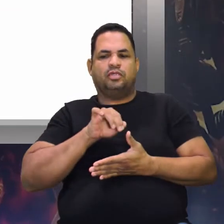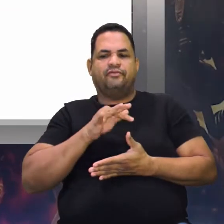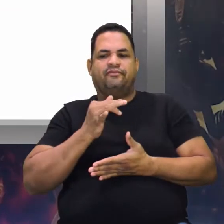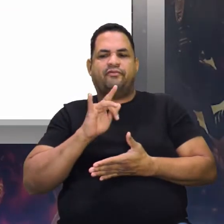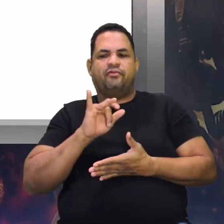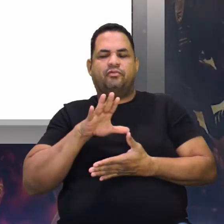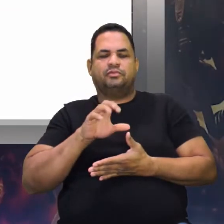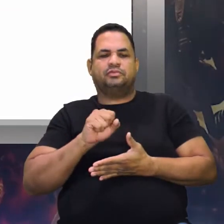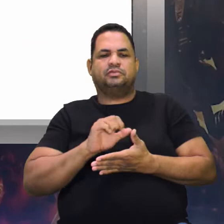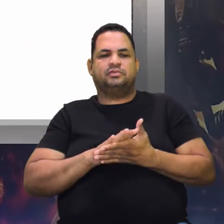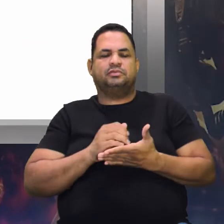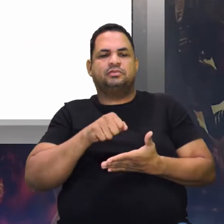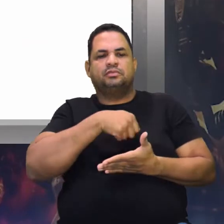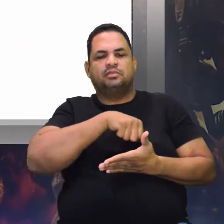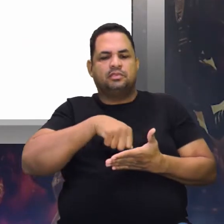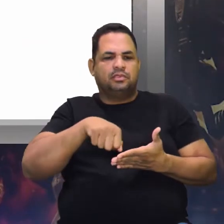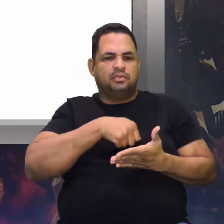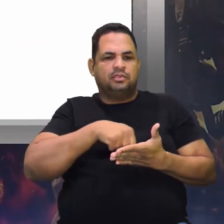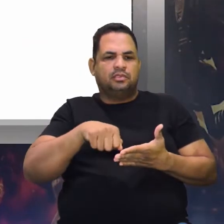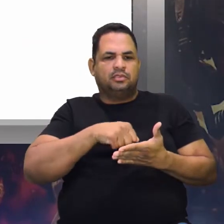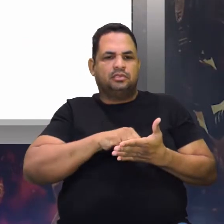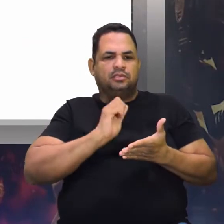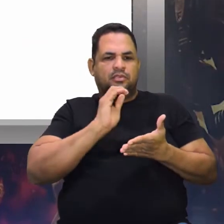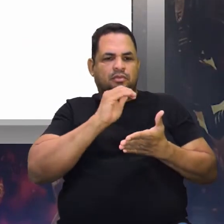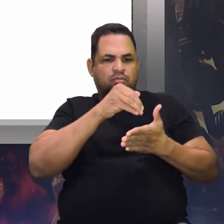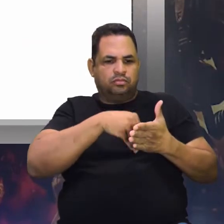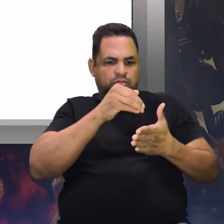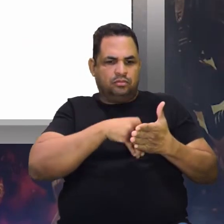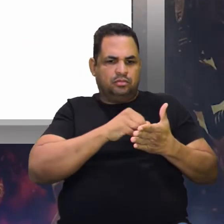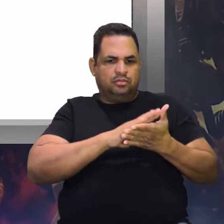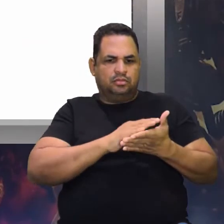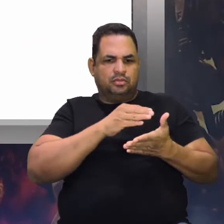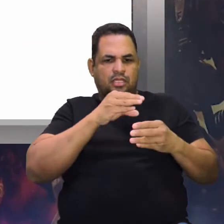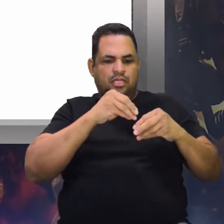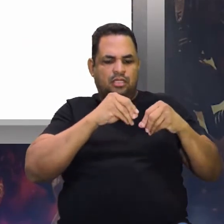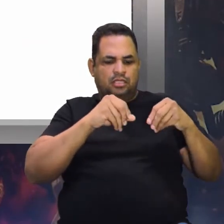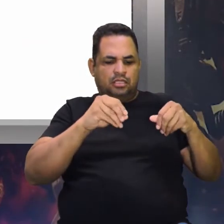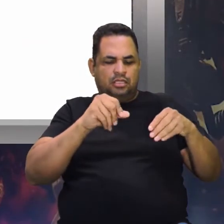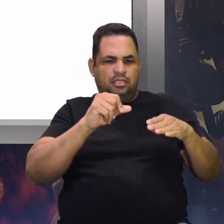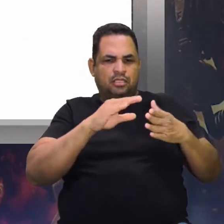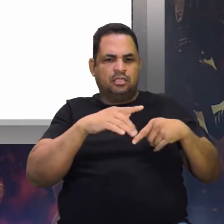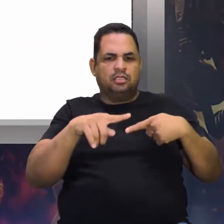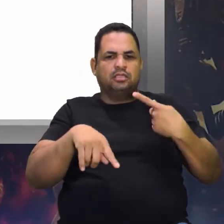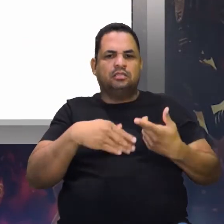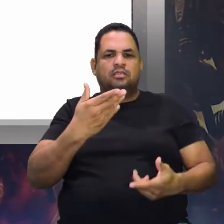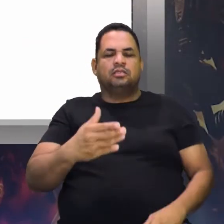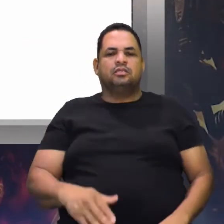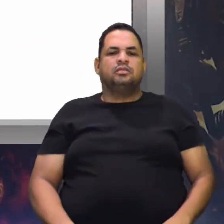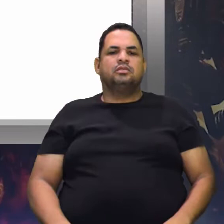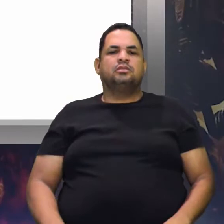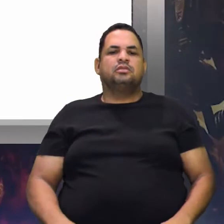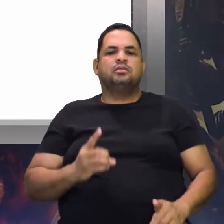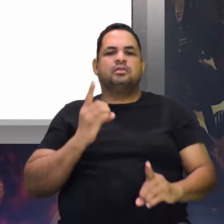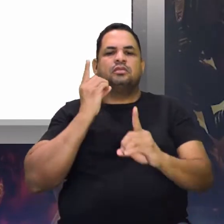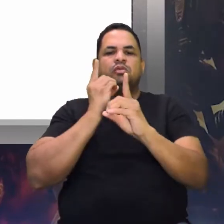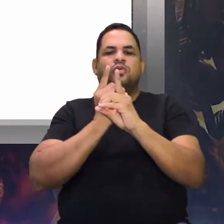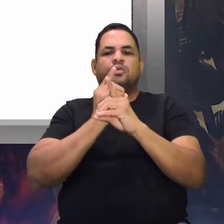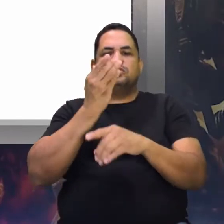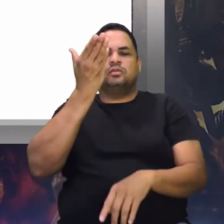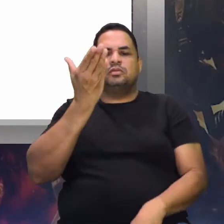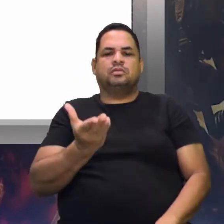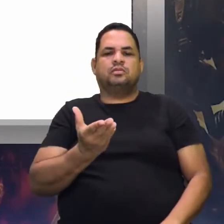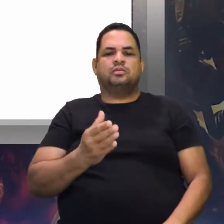aquelas feitas em cunhas na argila. E aqui nos deparamos com